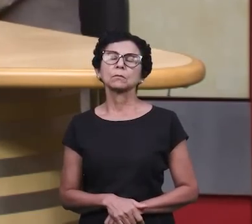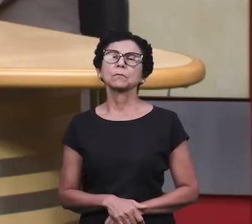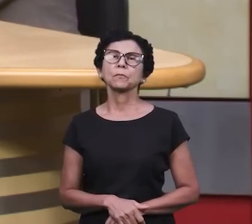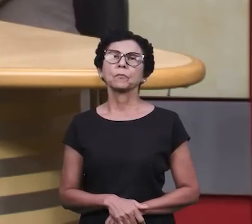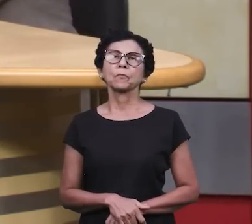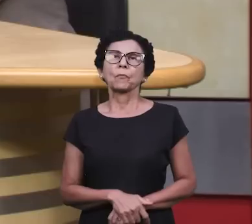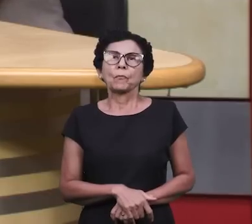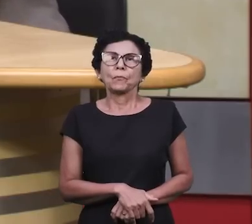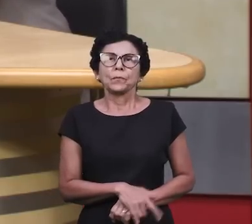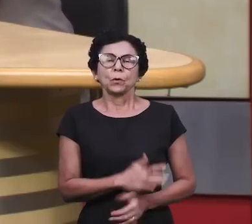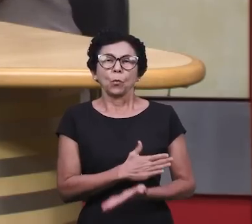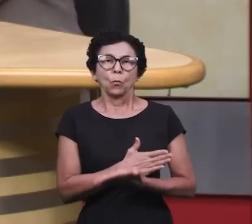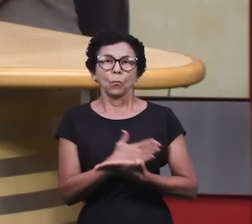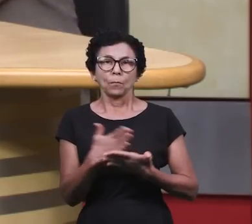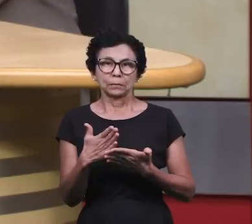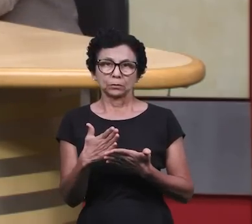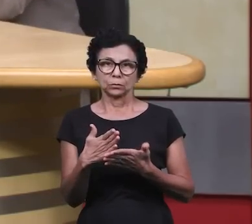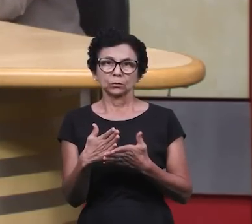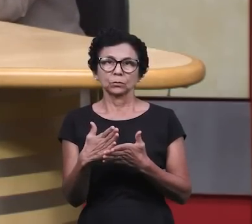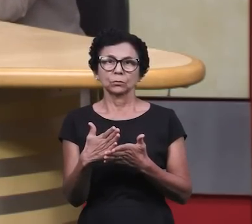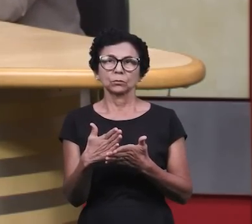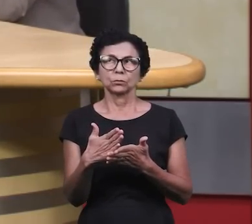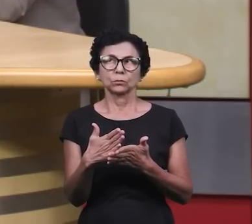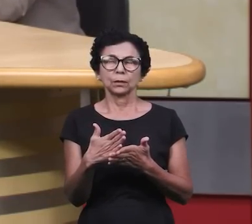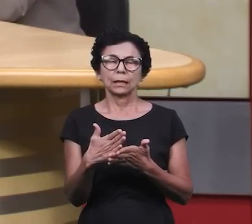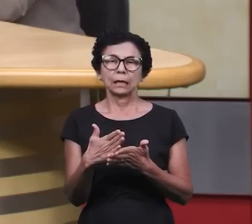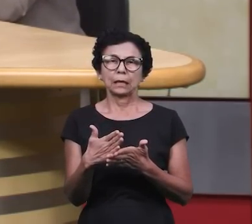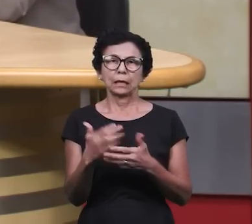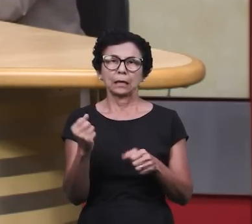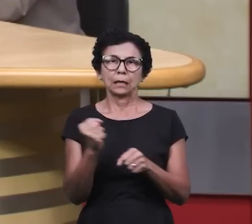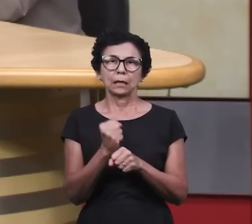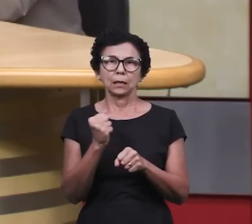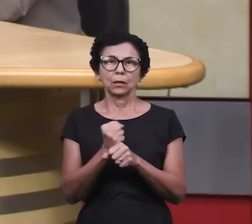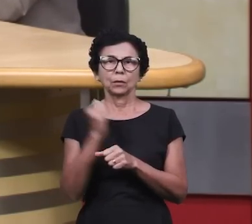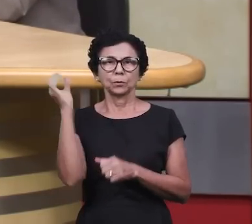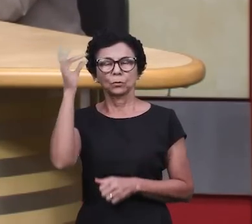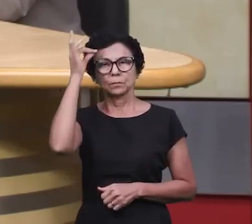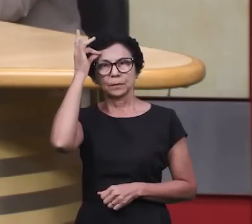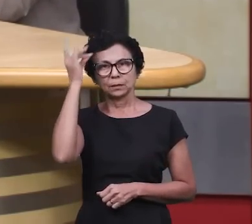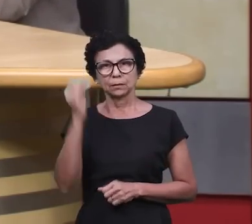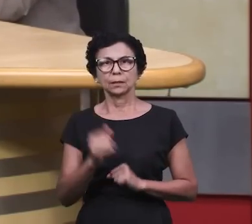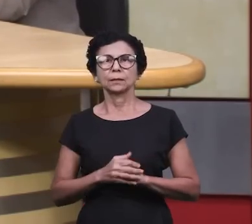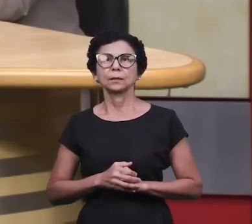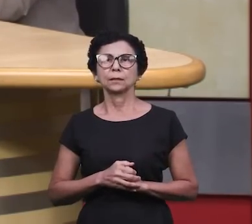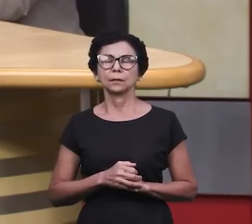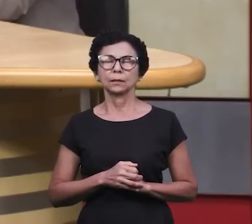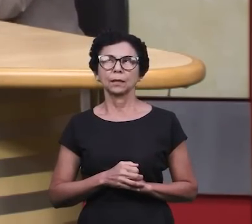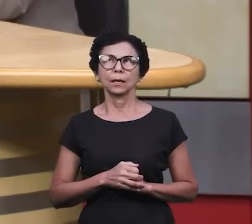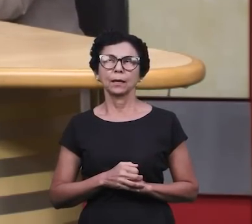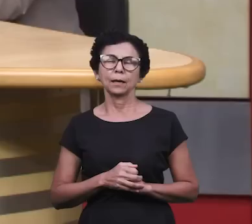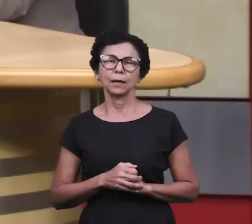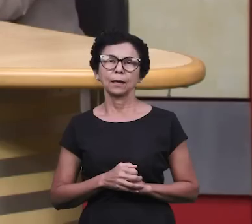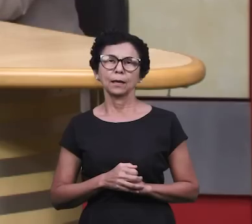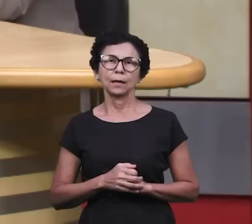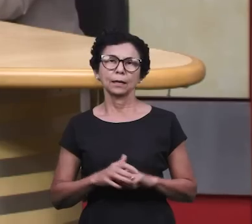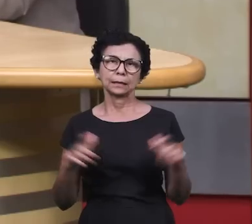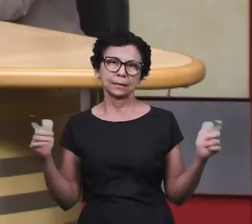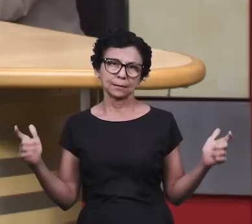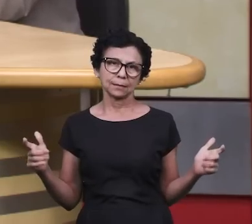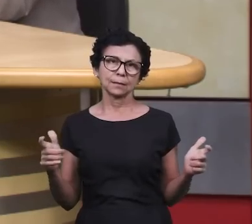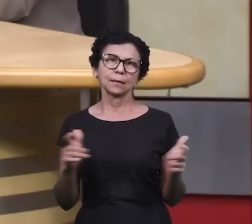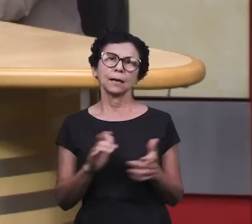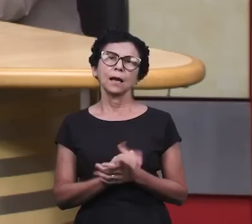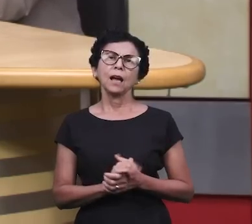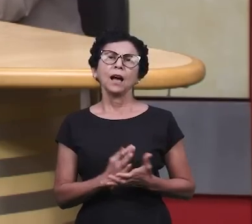Unidos, ficou aquele conceito isso que o Antônio Carlos está abordando, né? Não, mas são